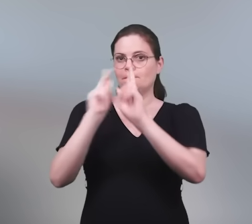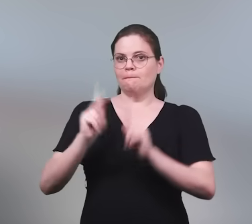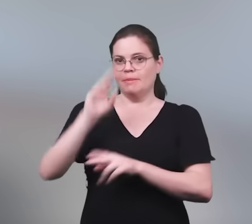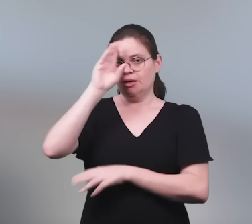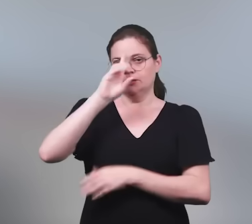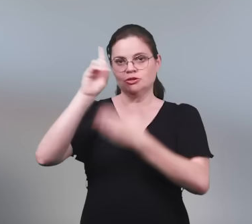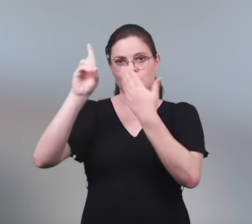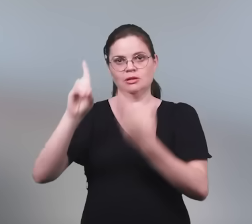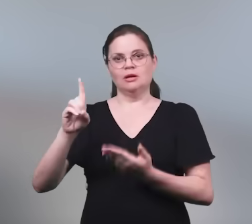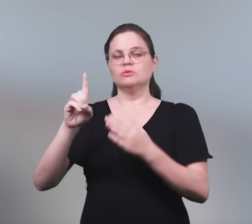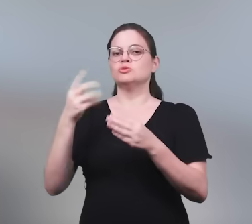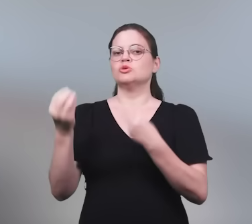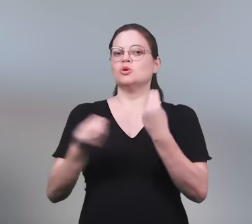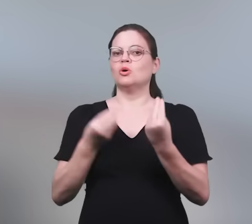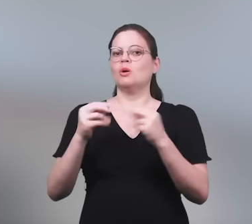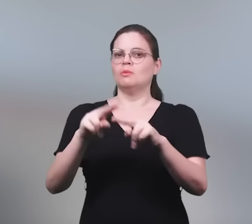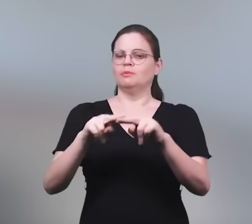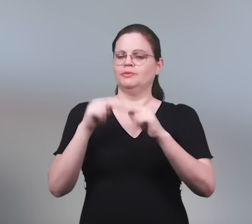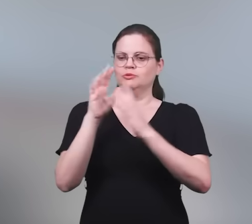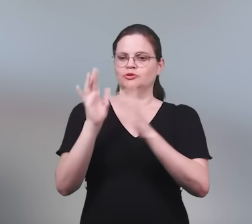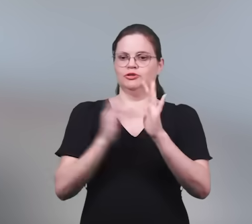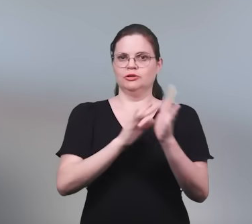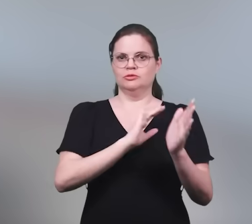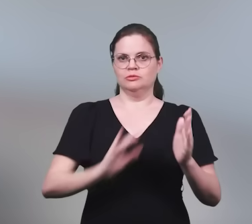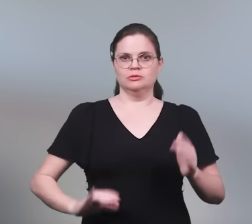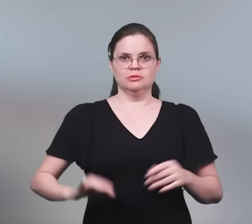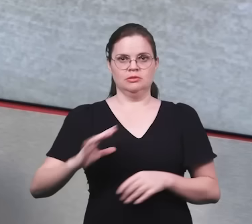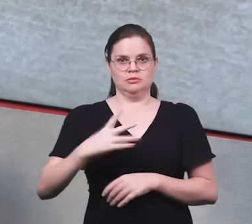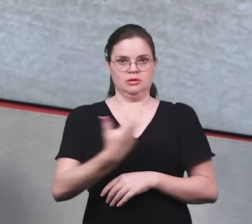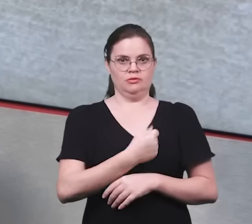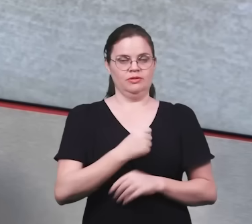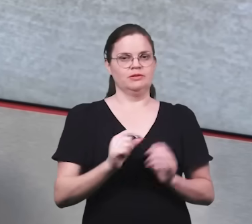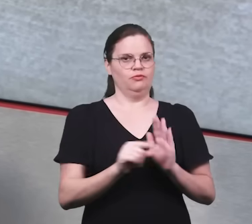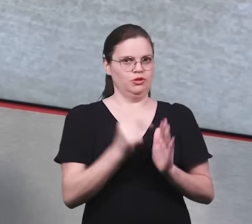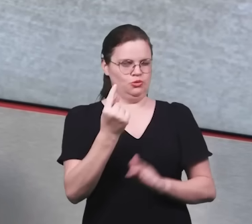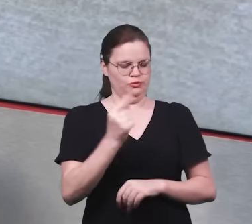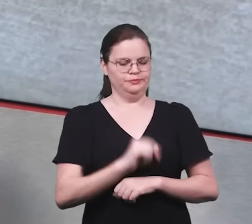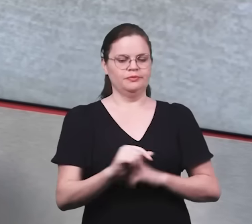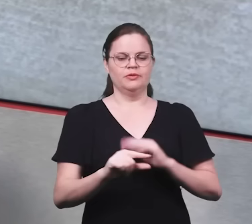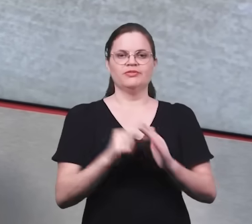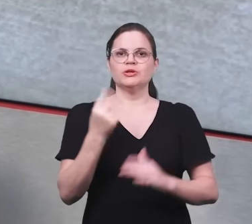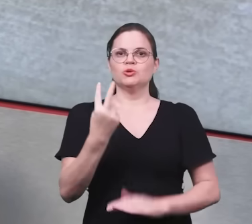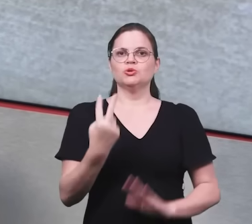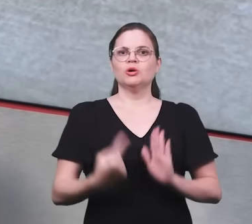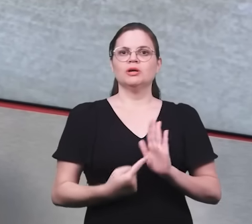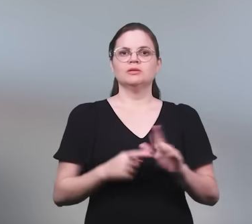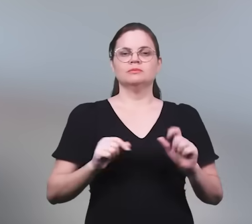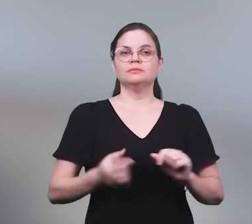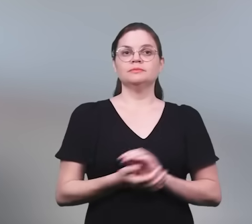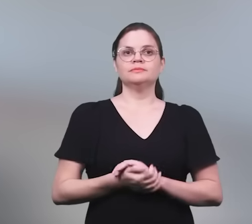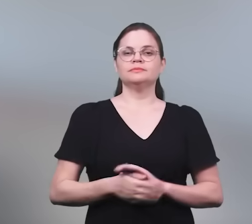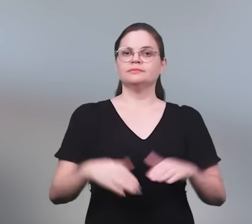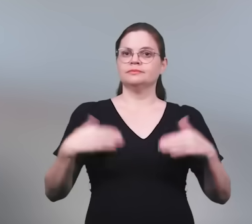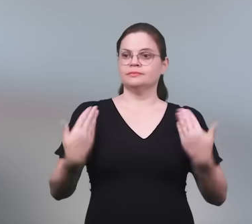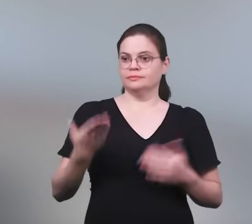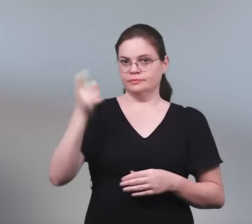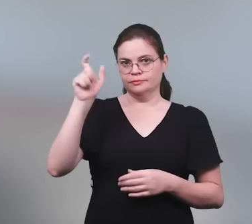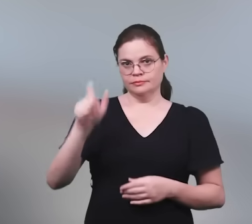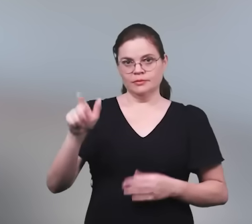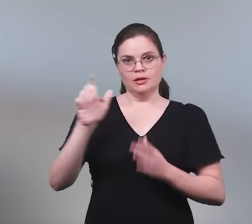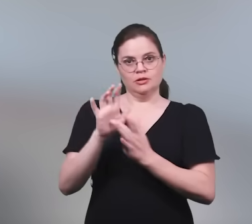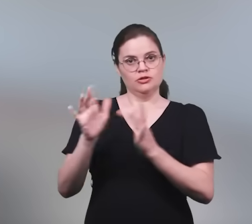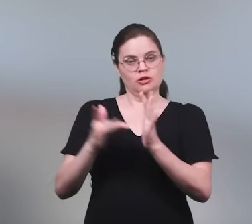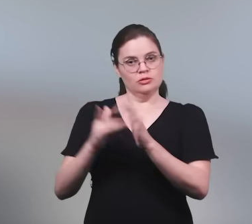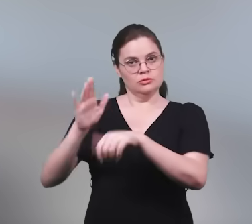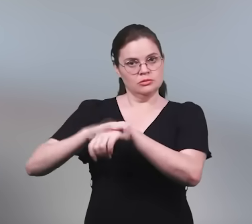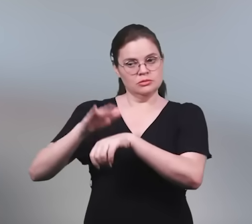por meio de nosso Senhor e Salvador Jesus Cristo. Esse é o versículo 1. E o versículo 2 diz assim: pelo qual, Jesus